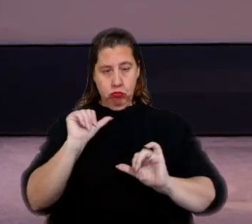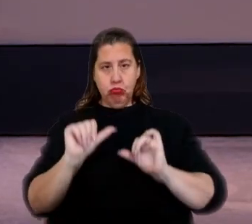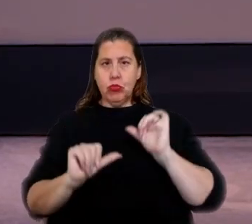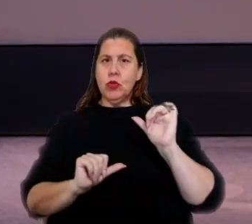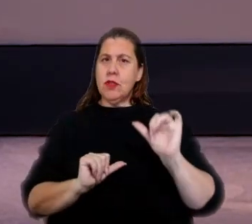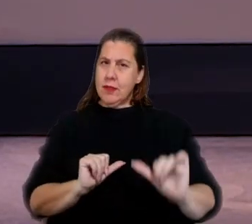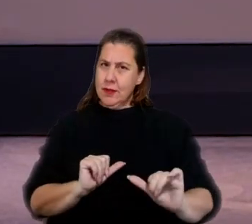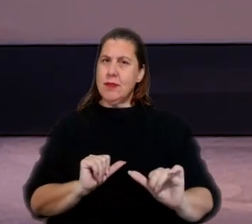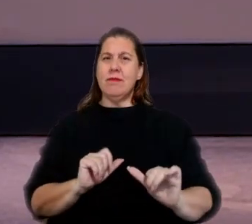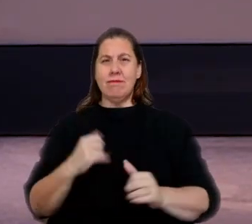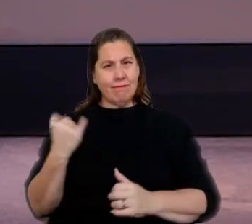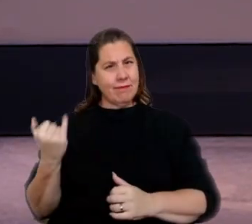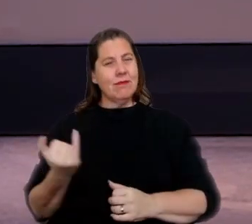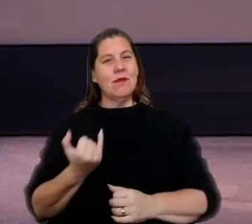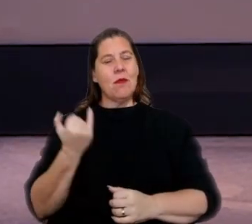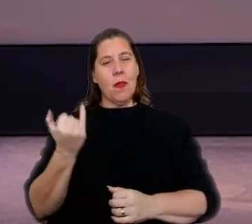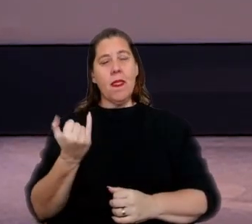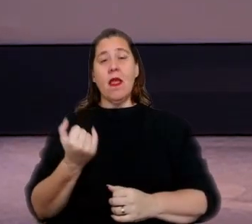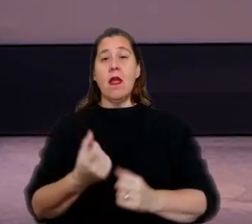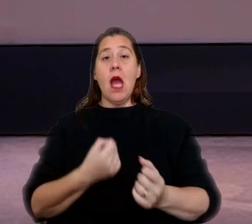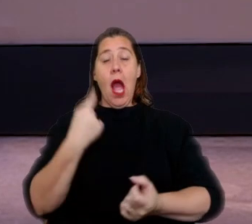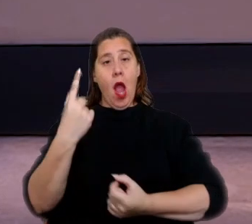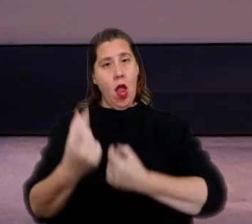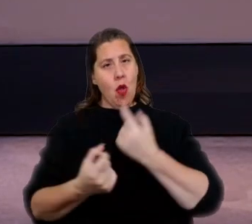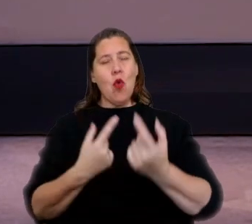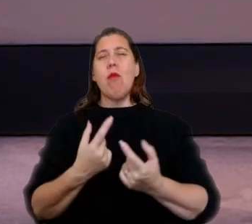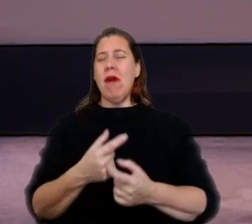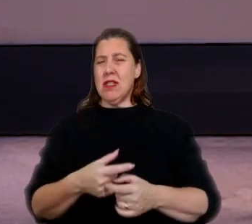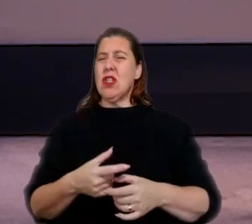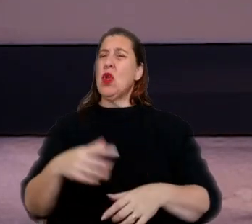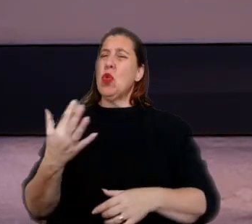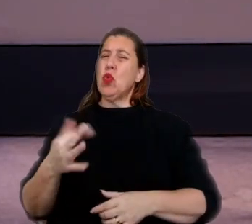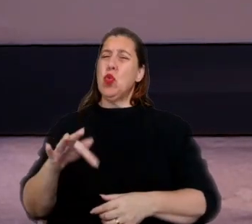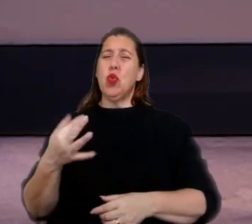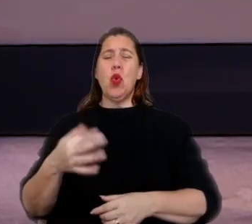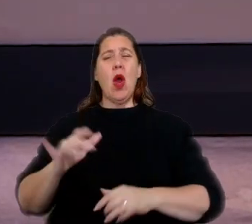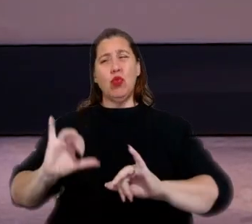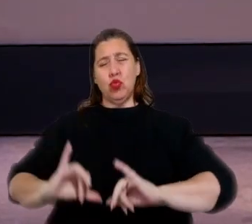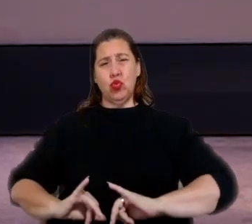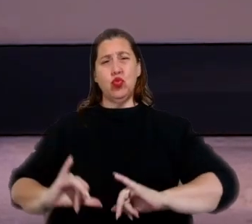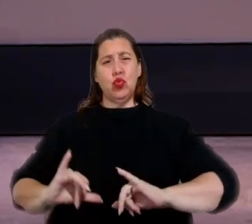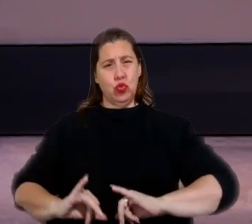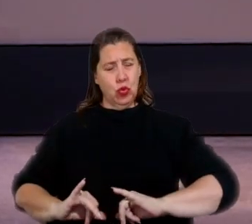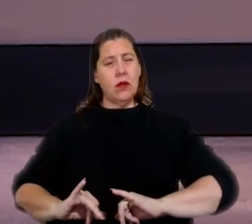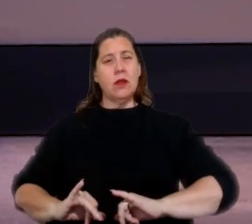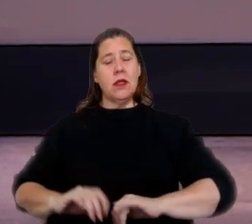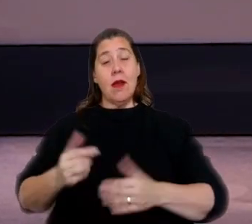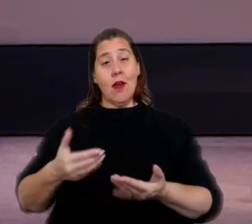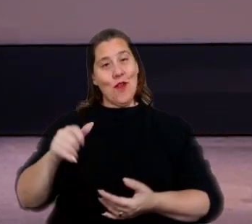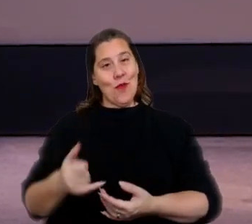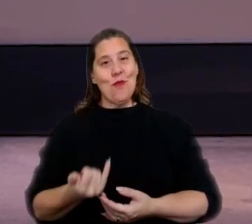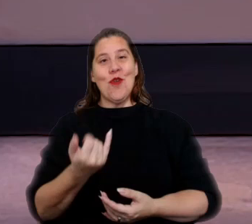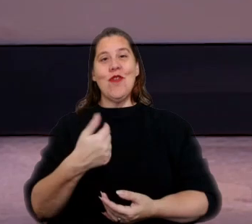corpo, muito importantes, algumas até sofridas. E aí eu